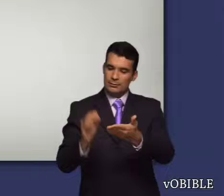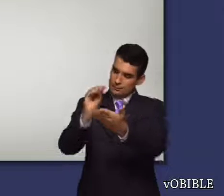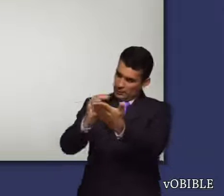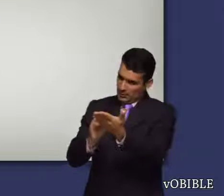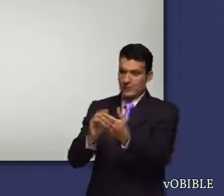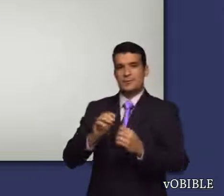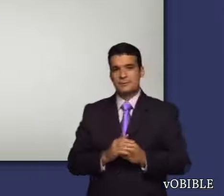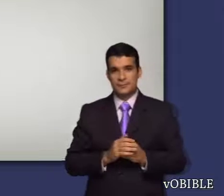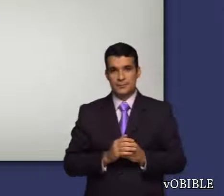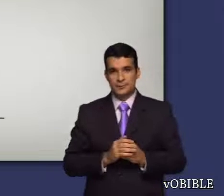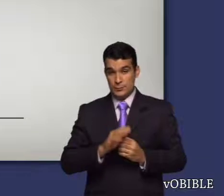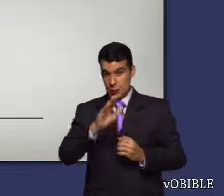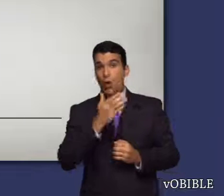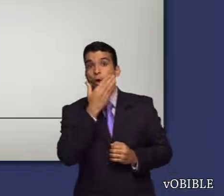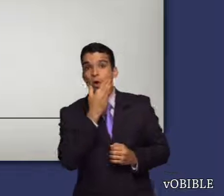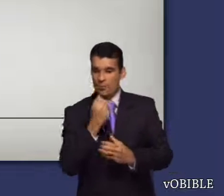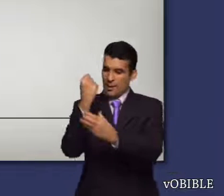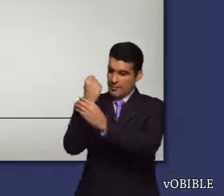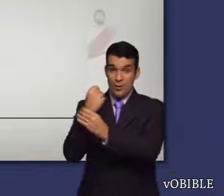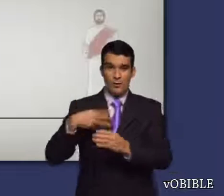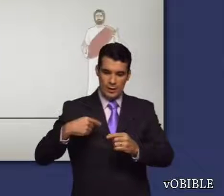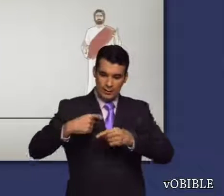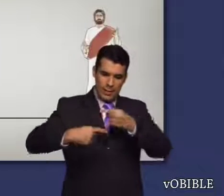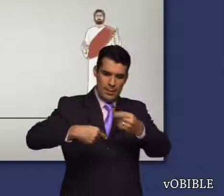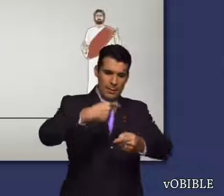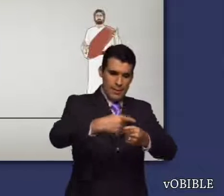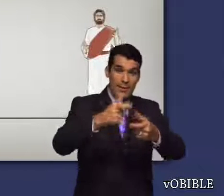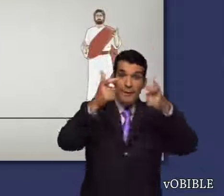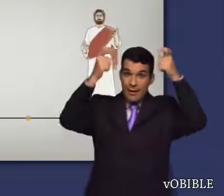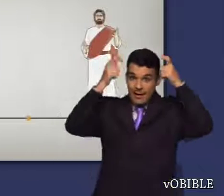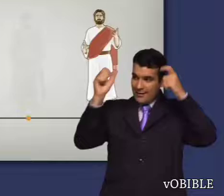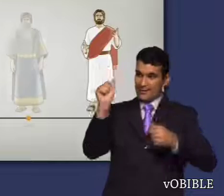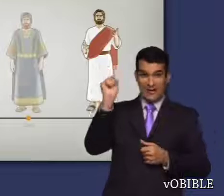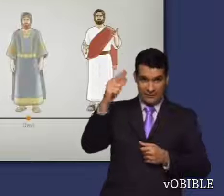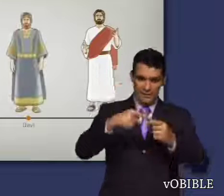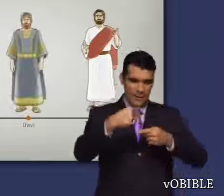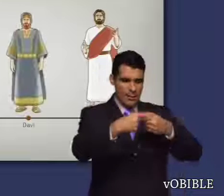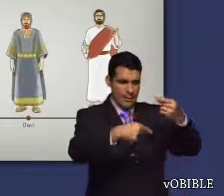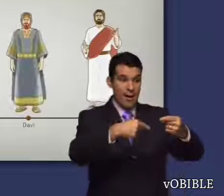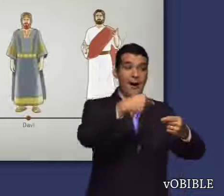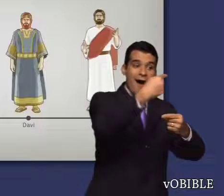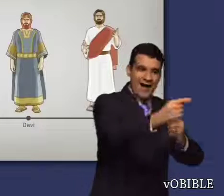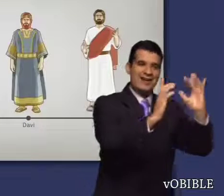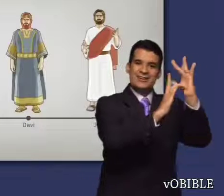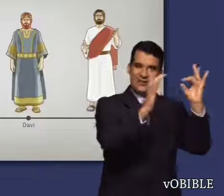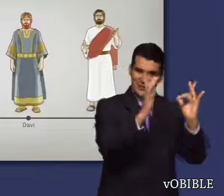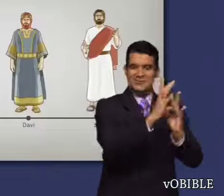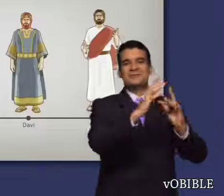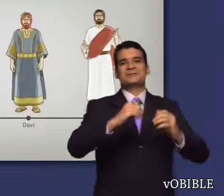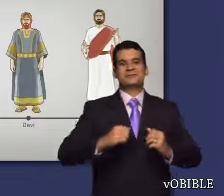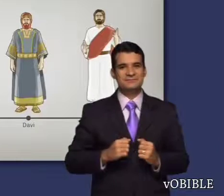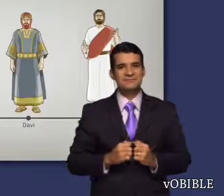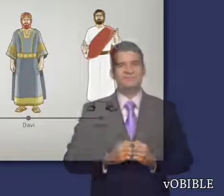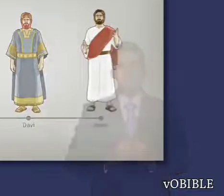Começando com Abraão, ele alista a genealogia de Jesus por meio de seu pai adotivo, José, provando que Jesus é o herdeiro do rei Davi.